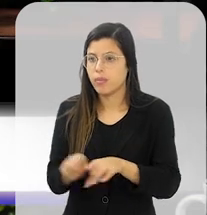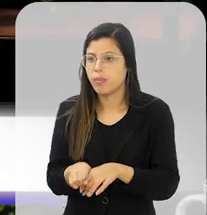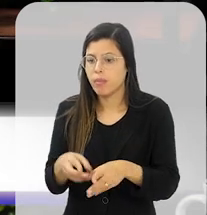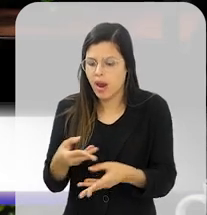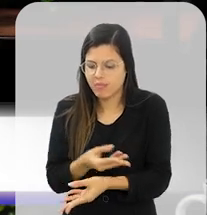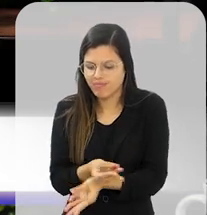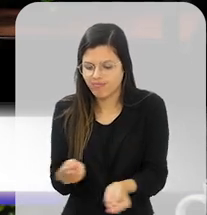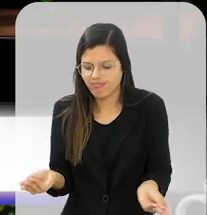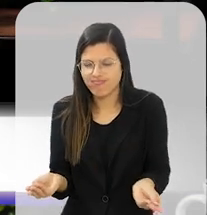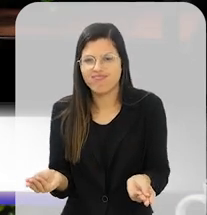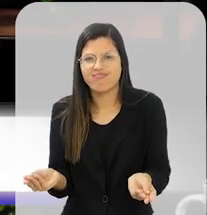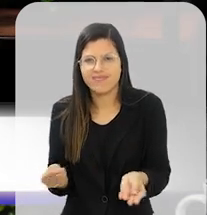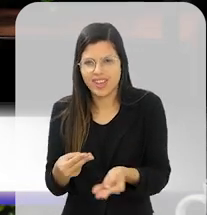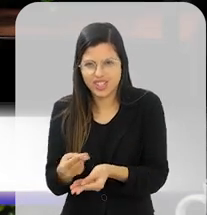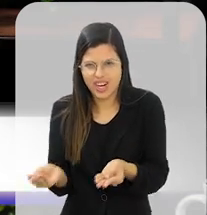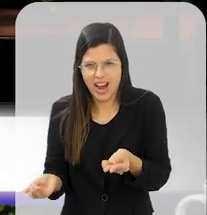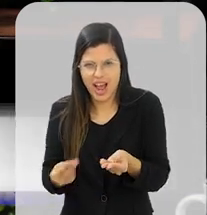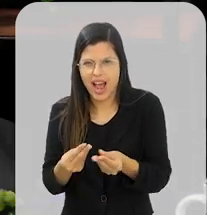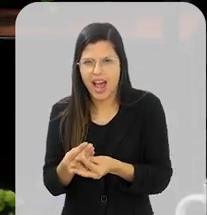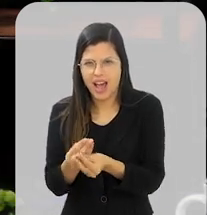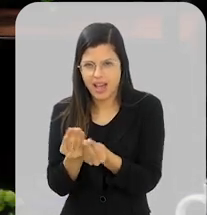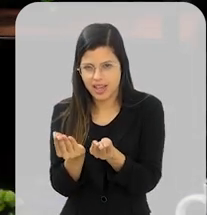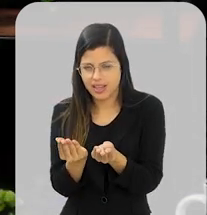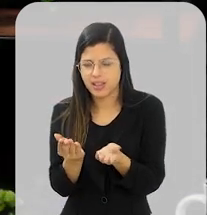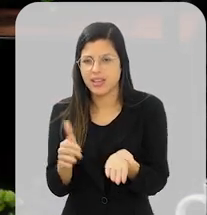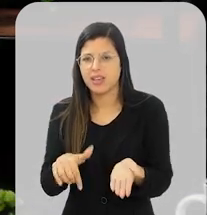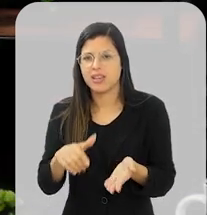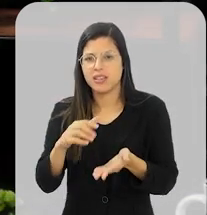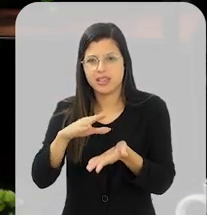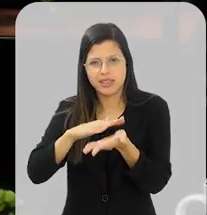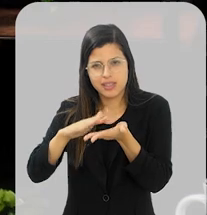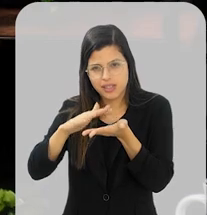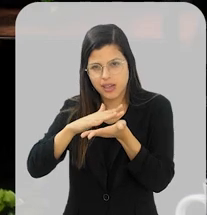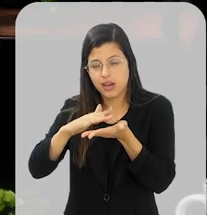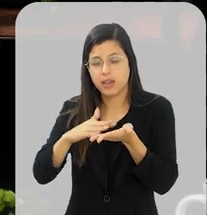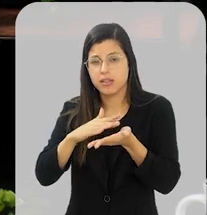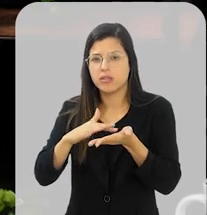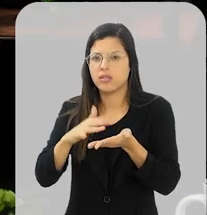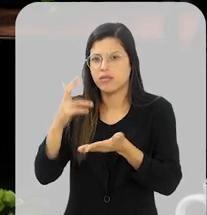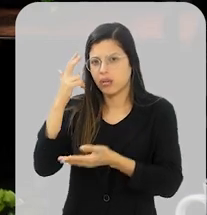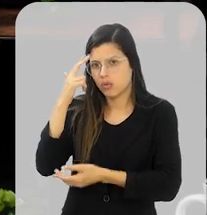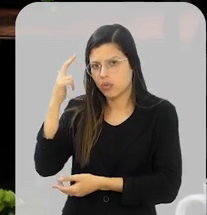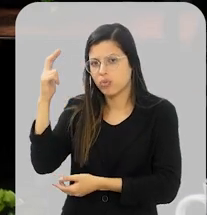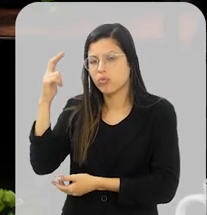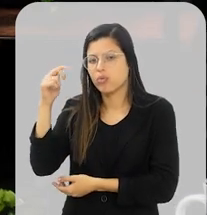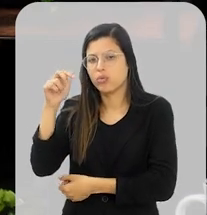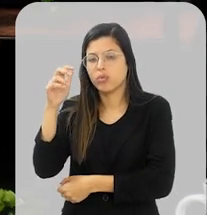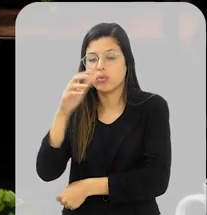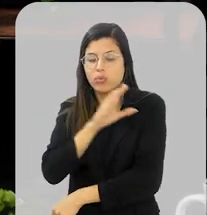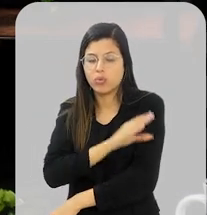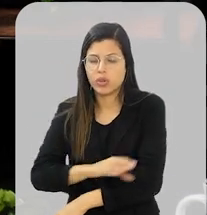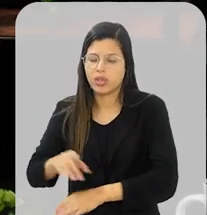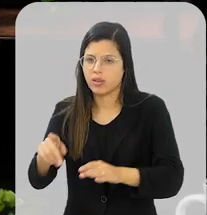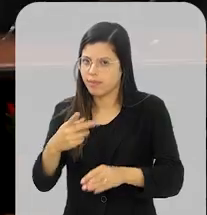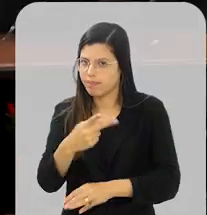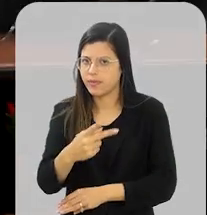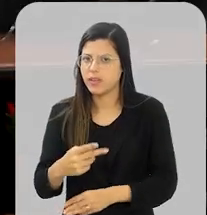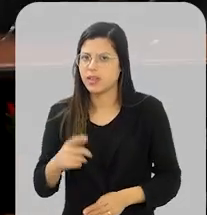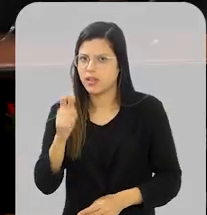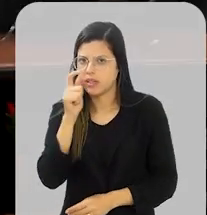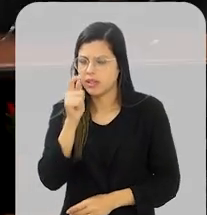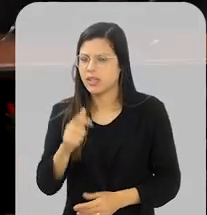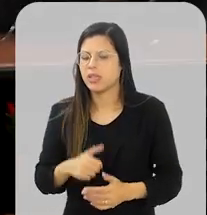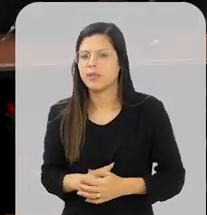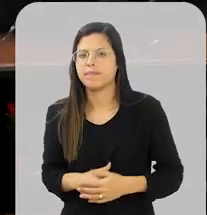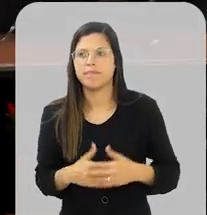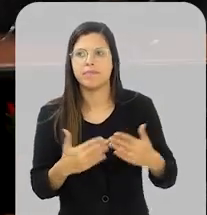também nos tarôs, nos baralhos, baralho cigano, né, nessa cultura deles. Também tem muito interesse. O que eu queria dizer a vocês